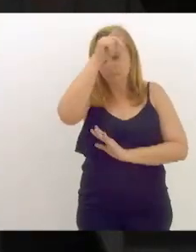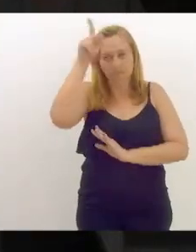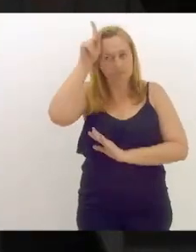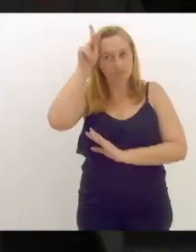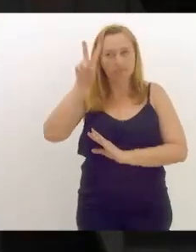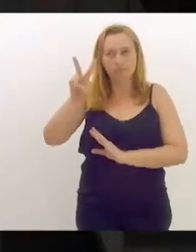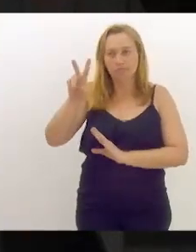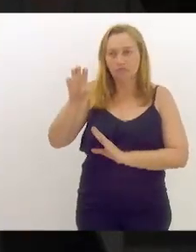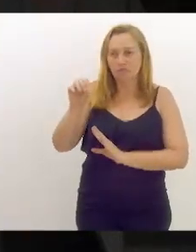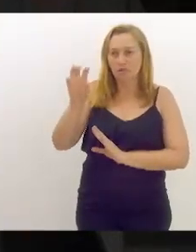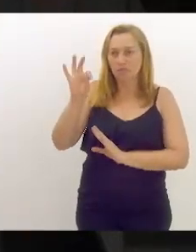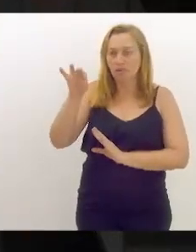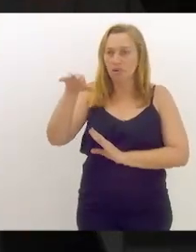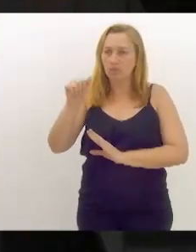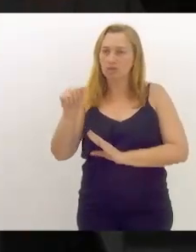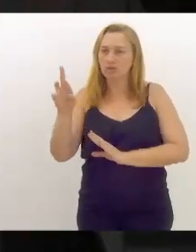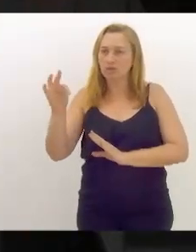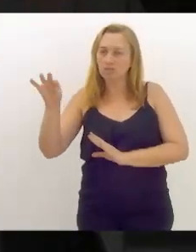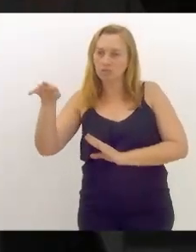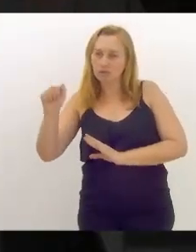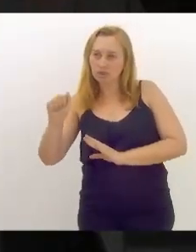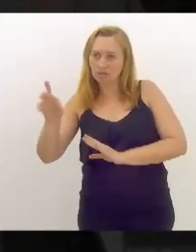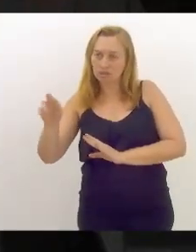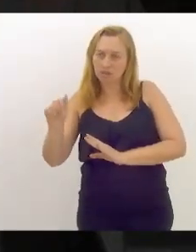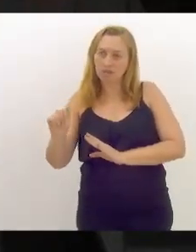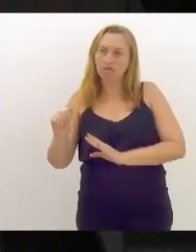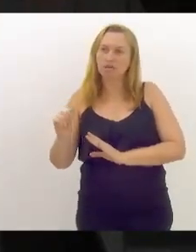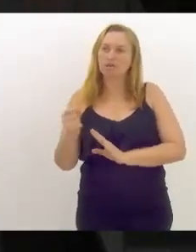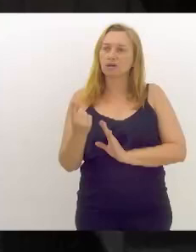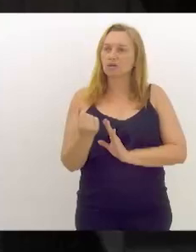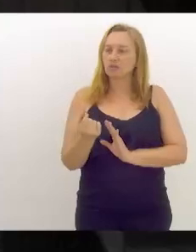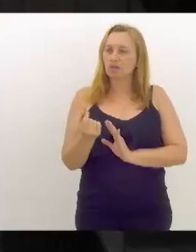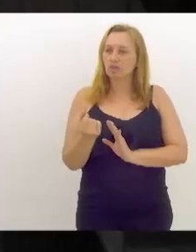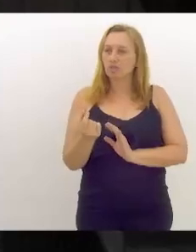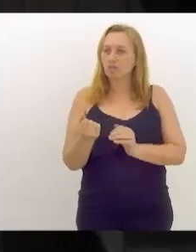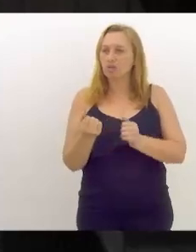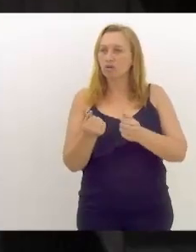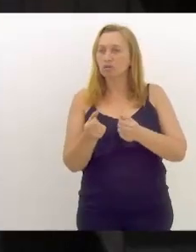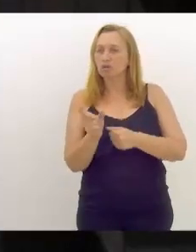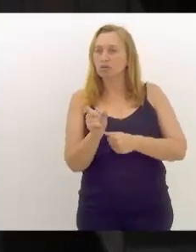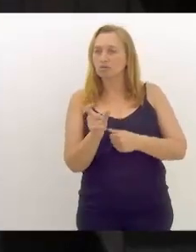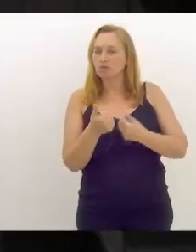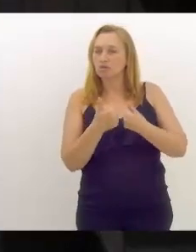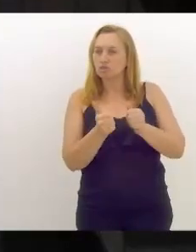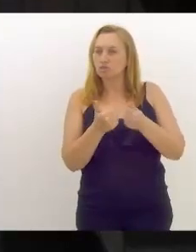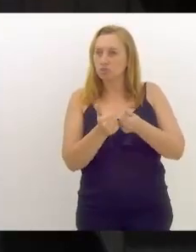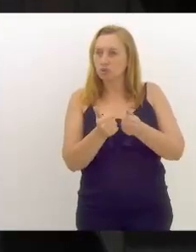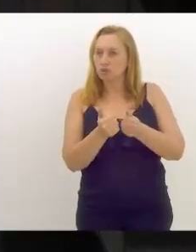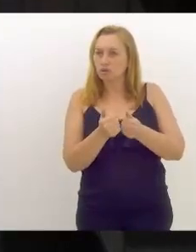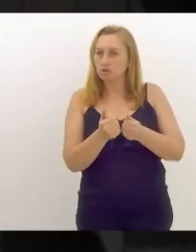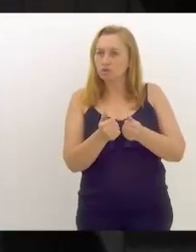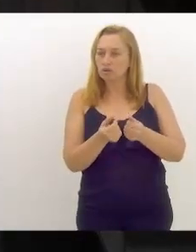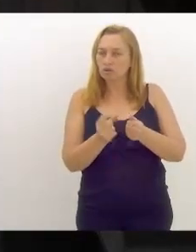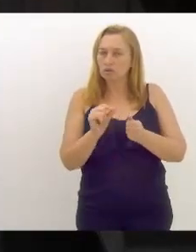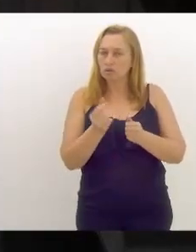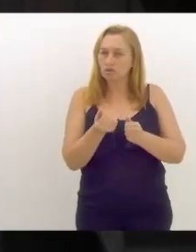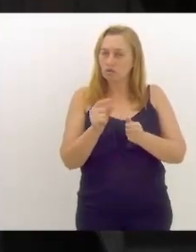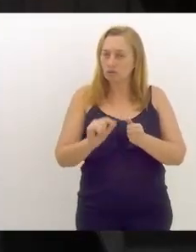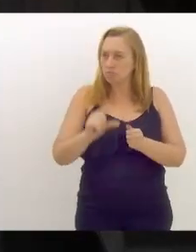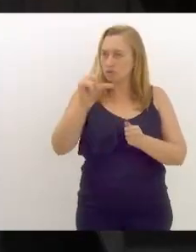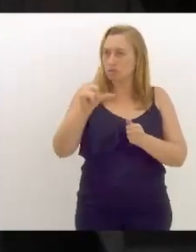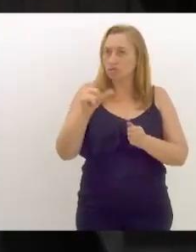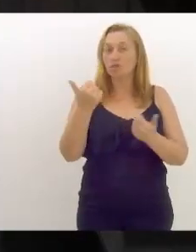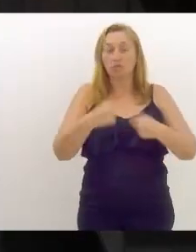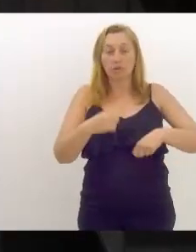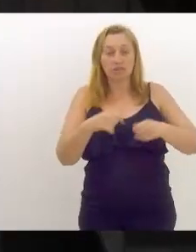Redonda, ao conceder aumento de passagem de ônibus, terá que fazer uma pesquisa de satisfação e